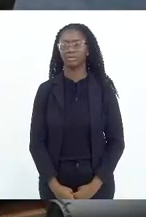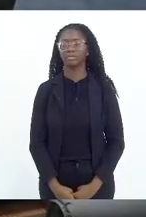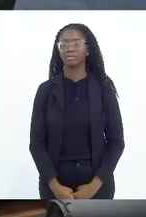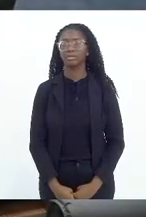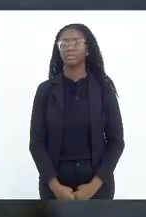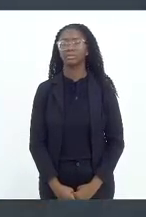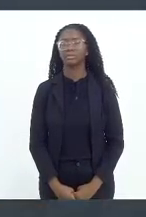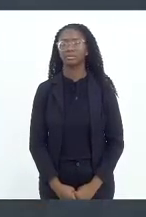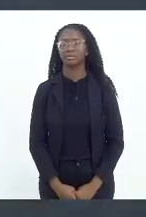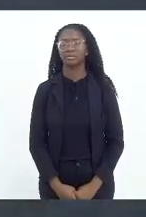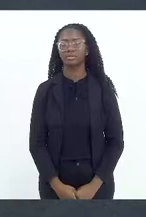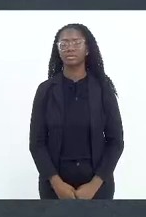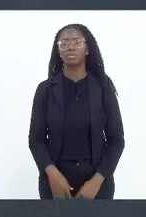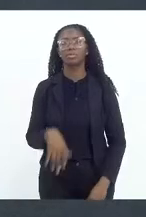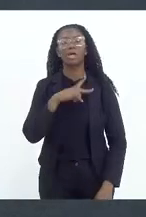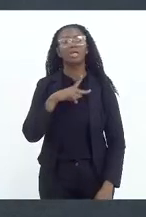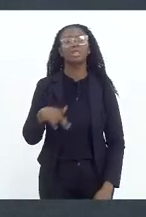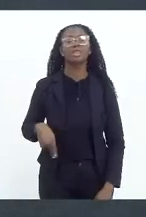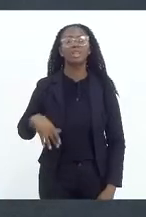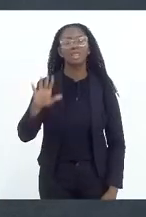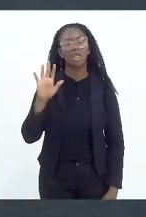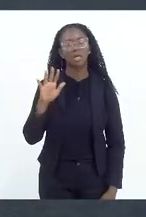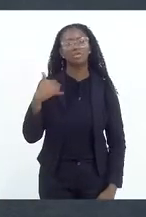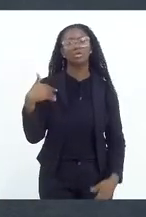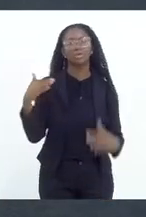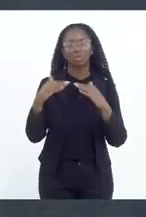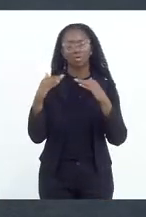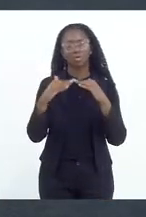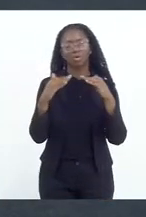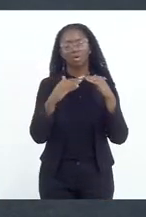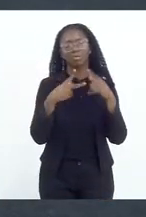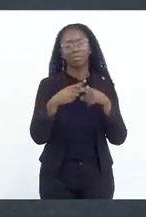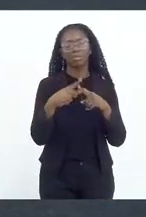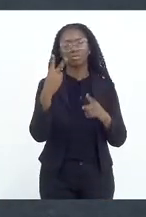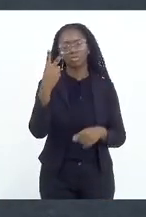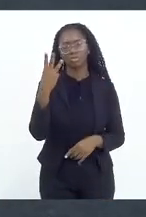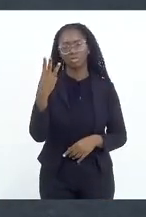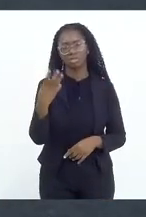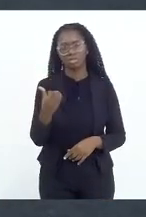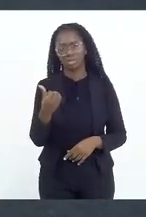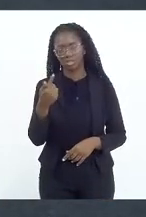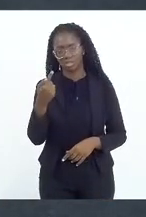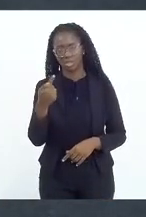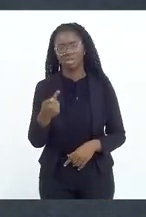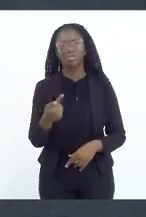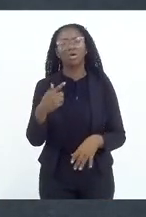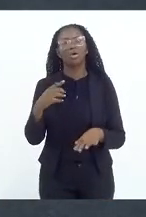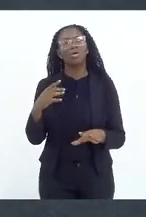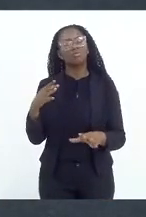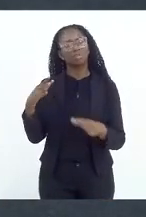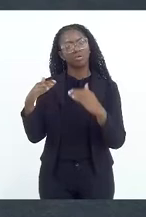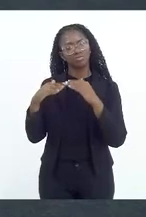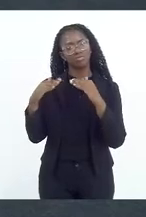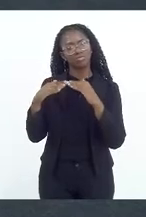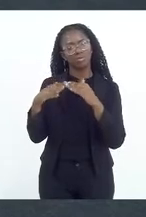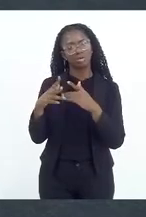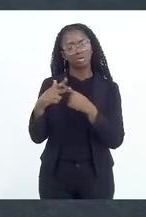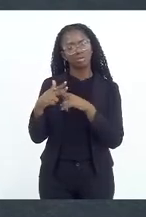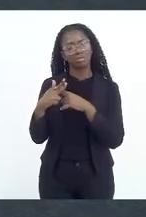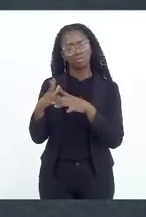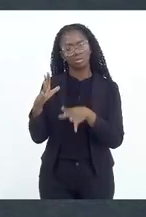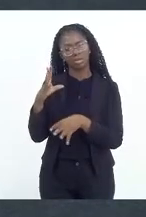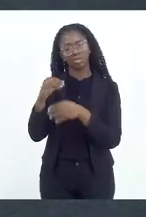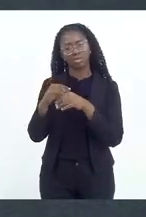Senhor presidente, favorável às emendas 2, 3, 6 e 7. Favorável com subemenda aglutinativa às emendas 1, 4